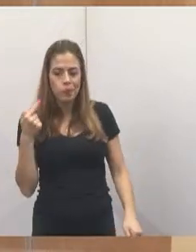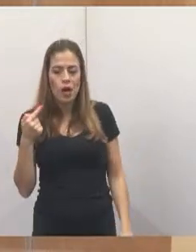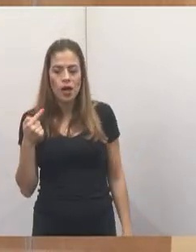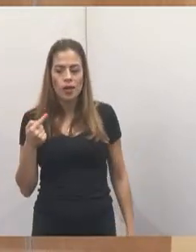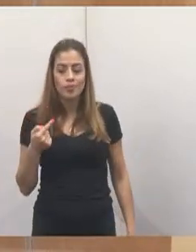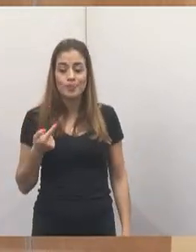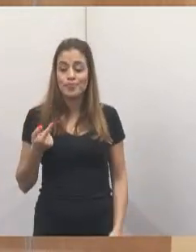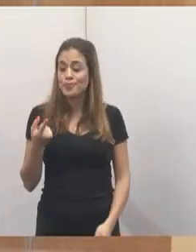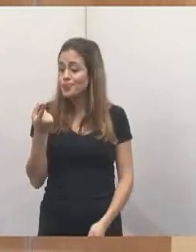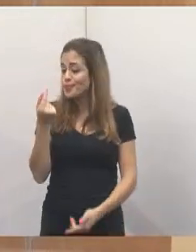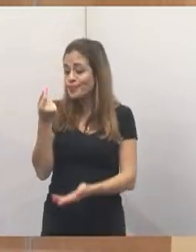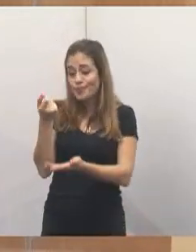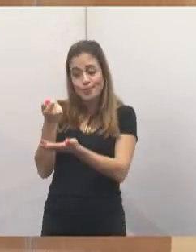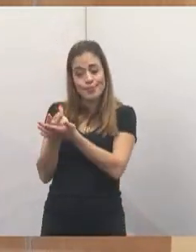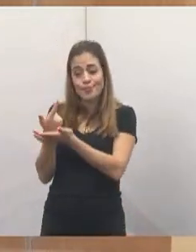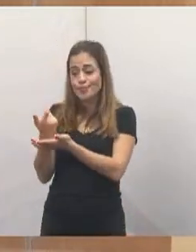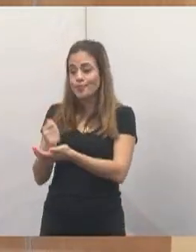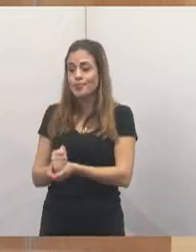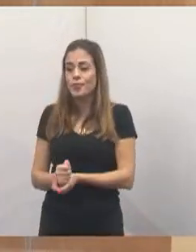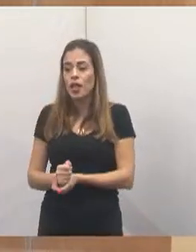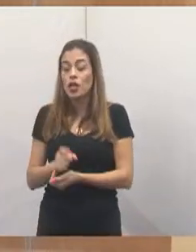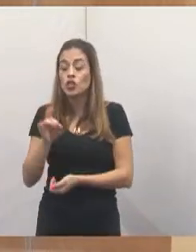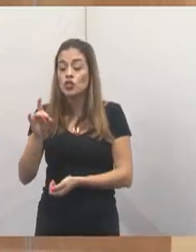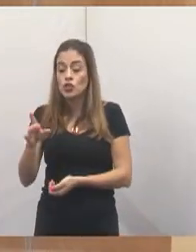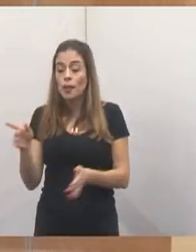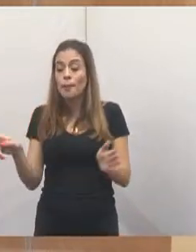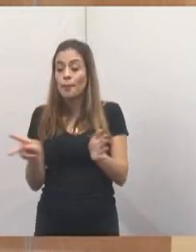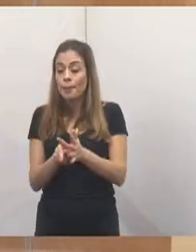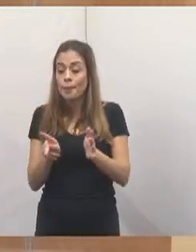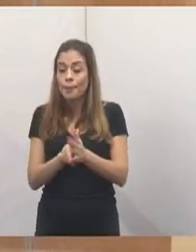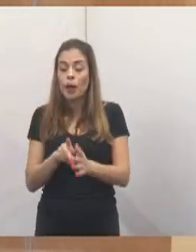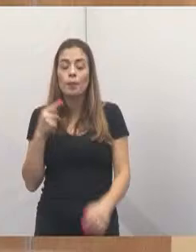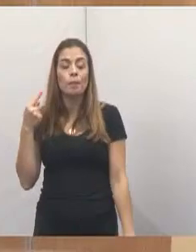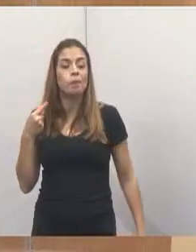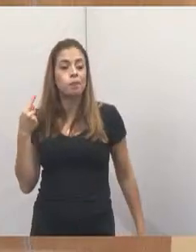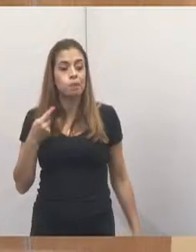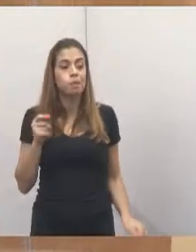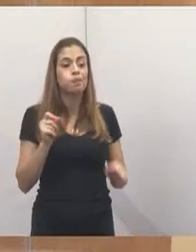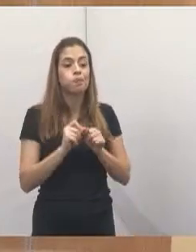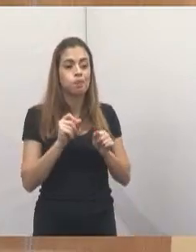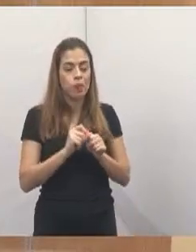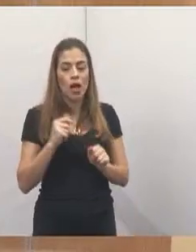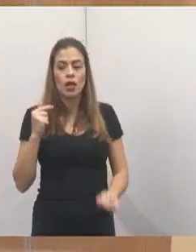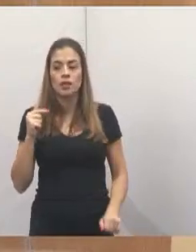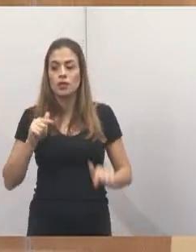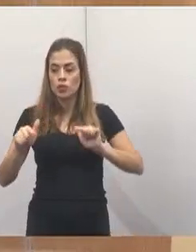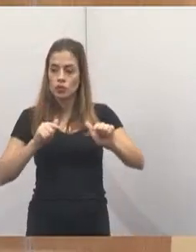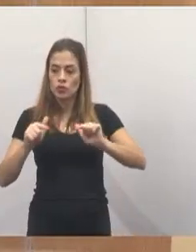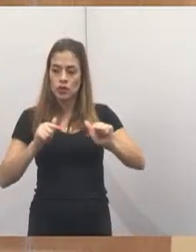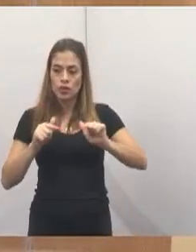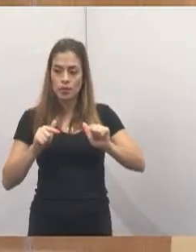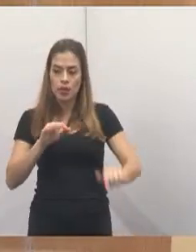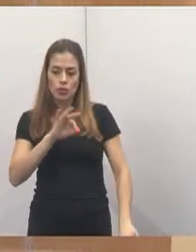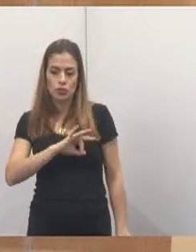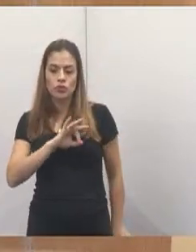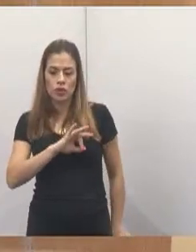um centavo público. Tudo dinheiro da própria advocacia, e eles fazem o seu trabalho, que é o seu mônus, que é o seu trabalho, que é o seu